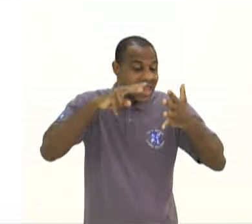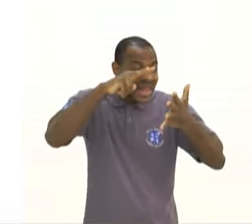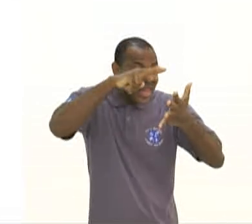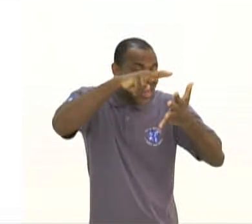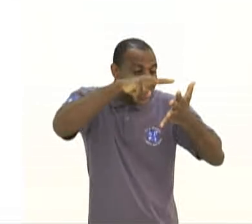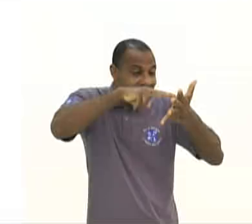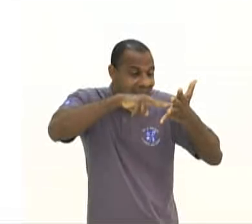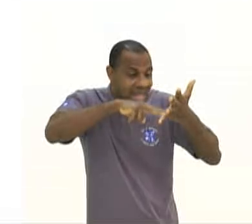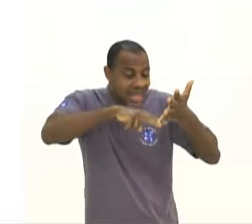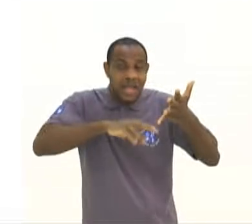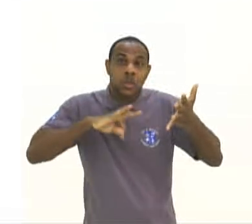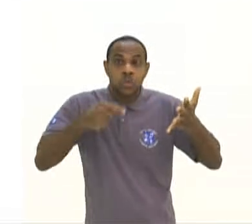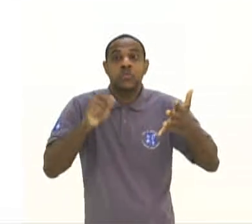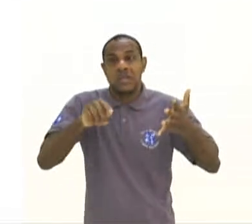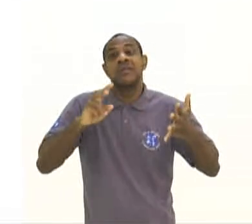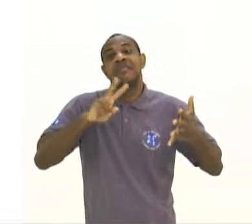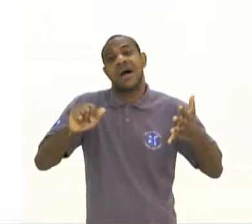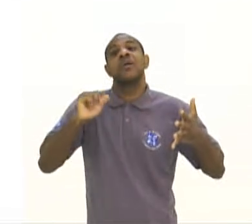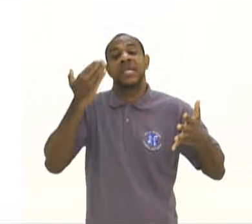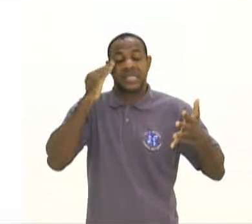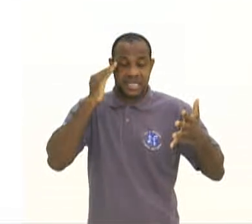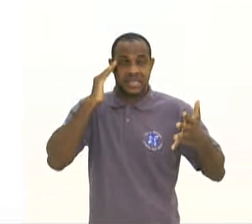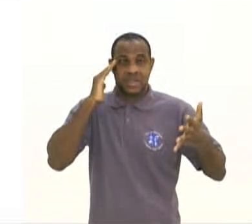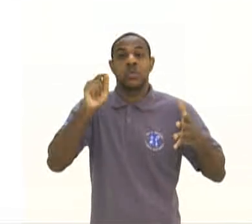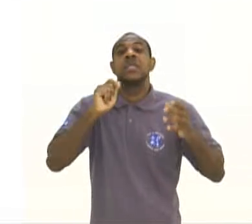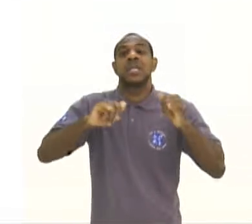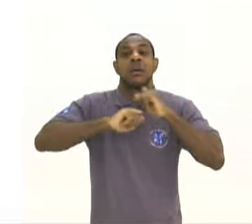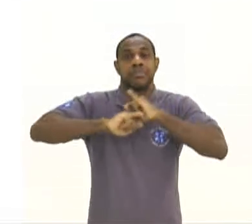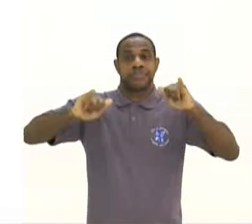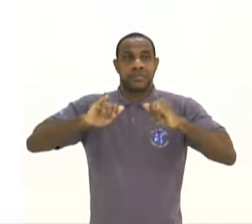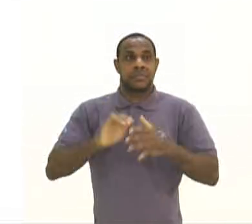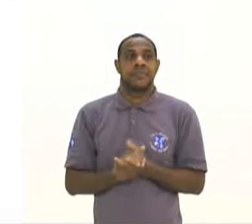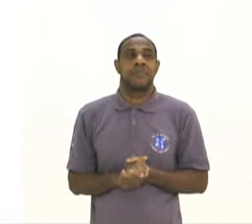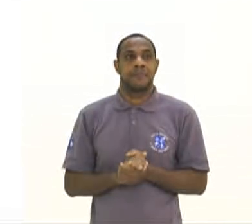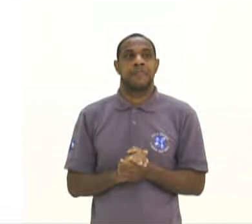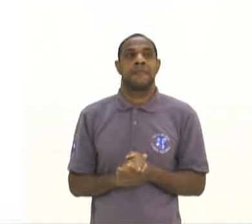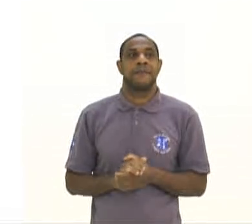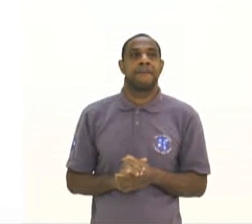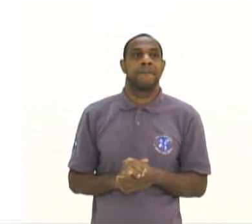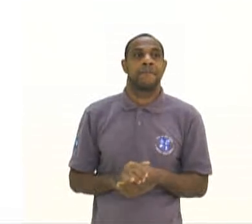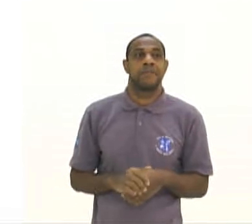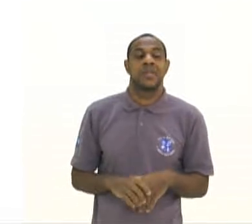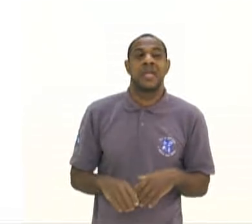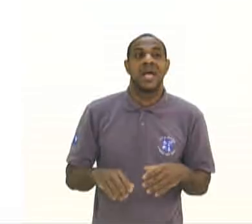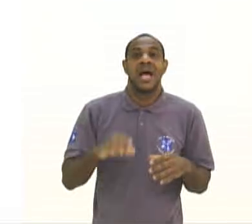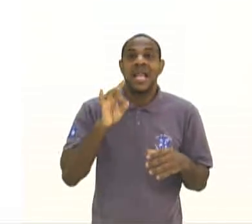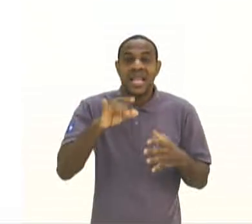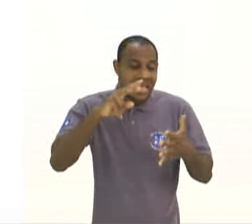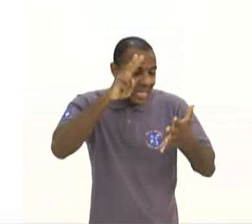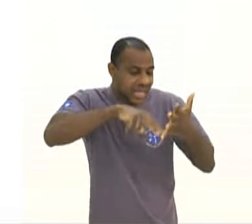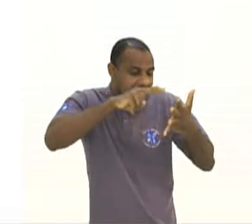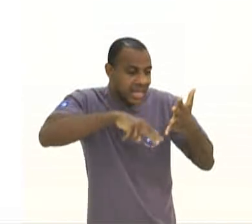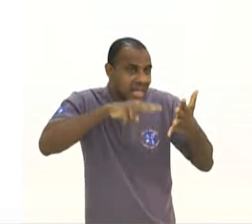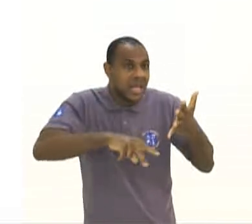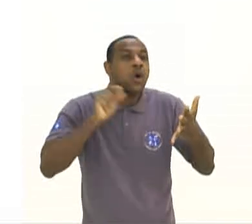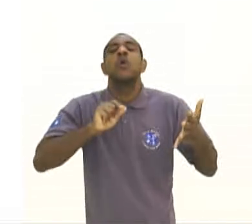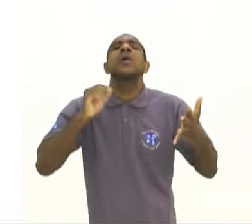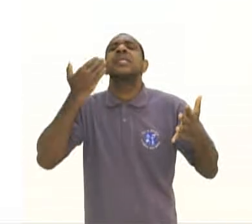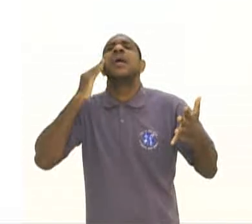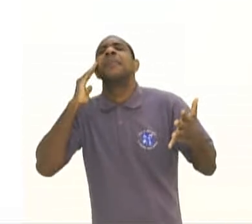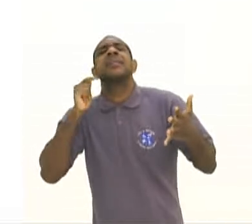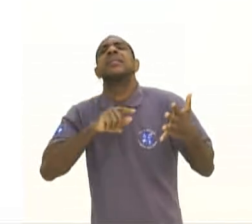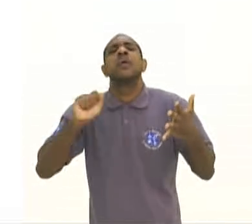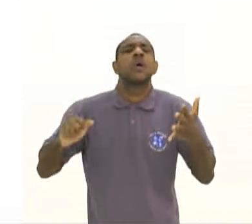está realmente sendo noticiado. Pergunta sobre isso. Ao ler apenas essa manchete, o que dá para entender